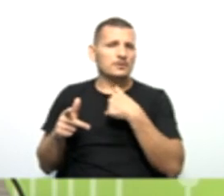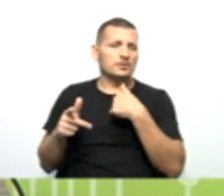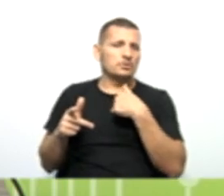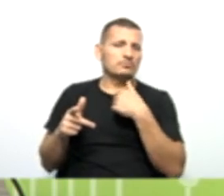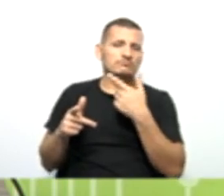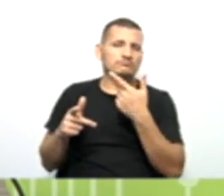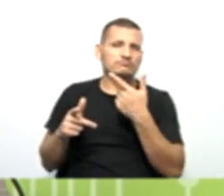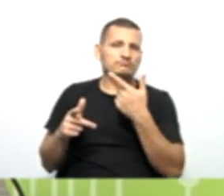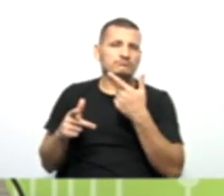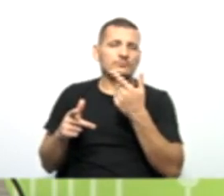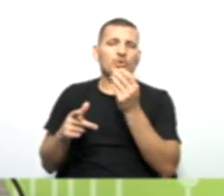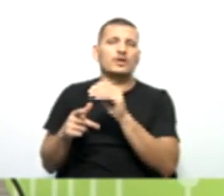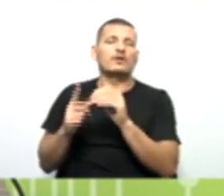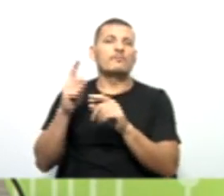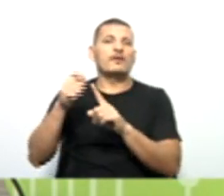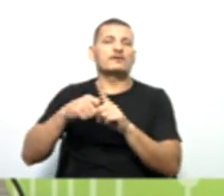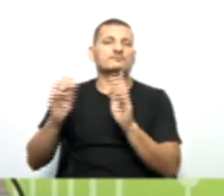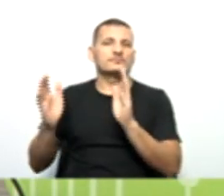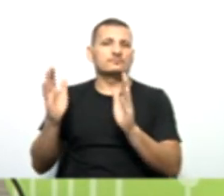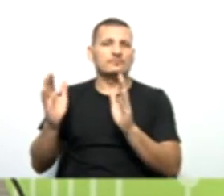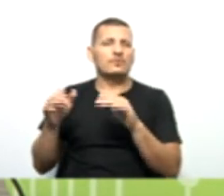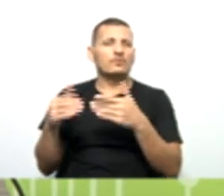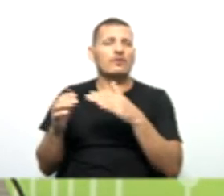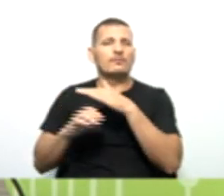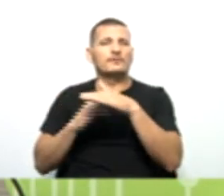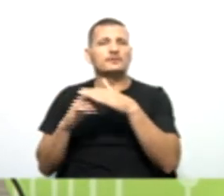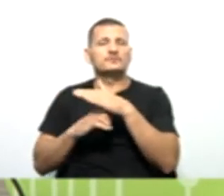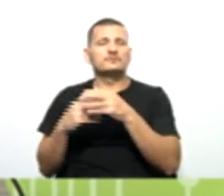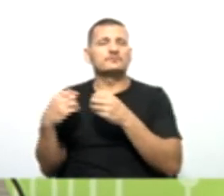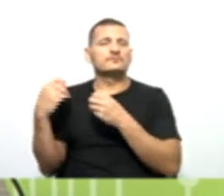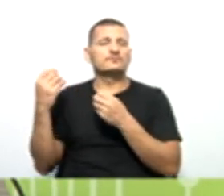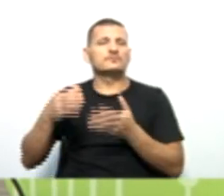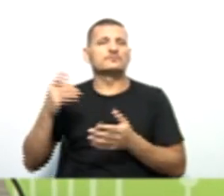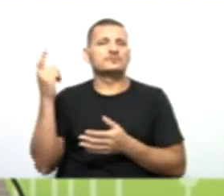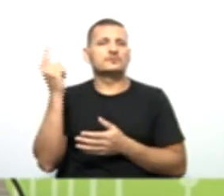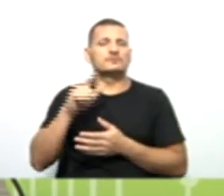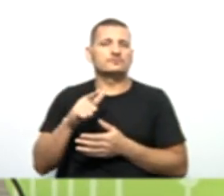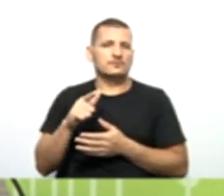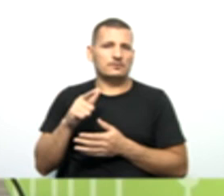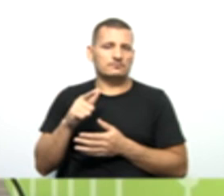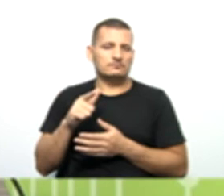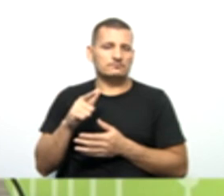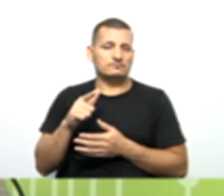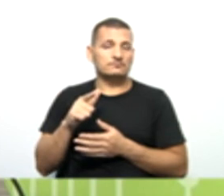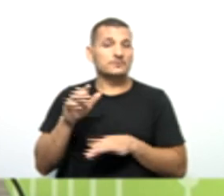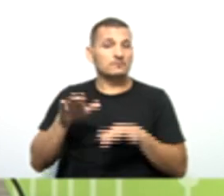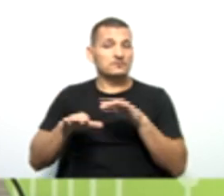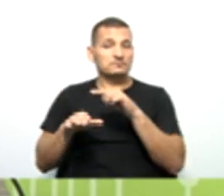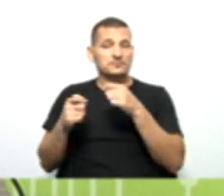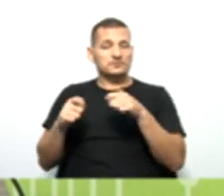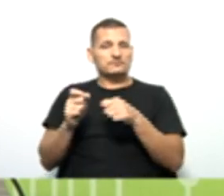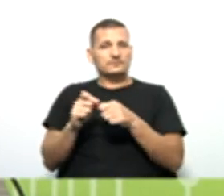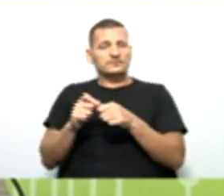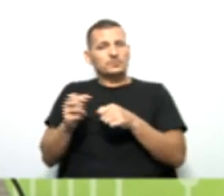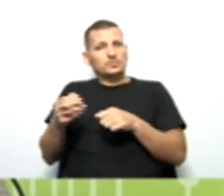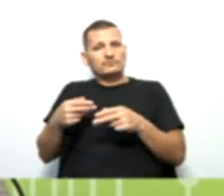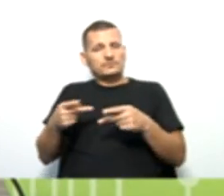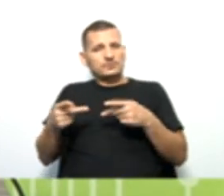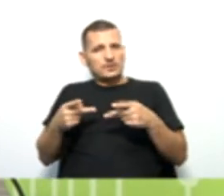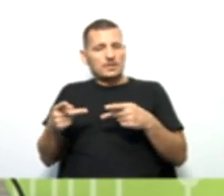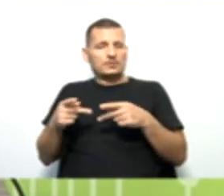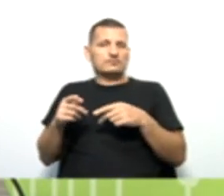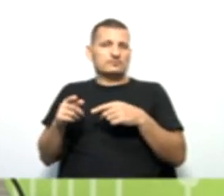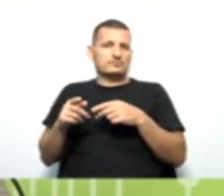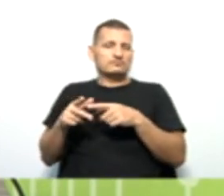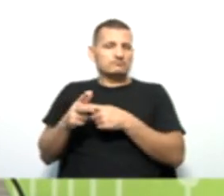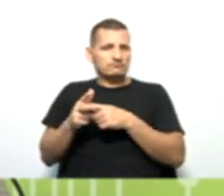indústria que vai conseguir entregar uma máquina, algo novo, algo que ela tem que fazer até um novo projeto para poder desenhar, para poder executar e entregar